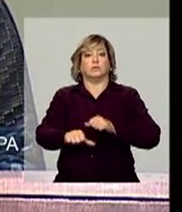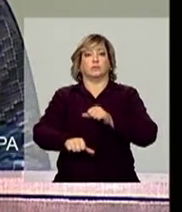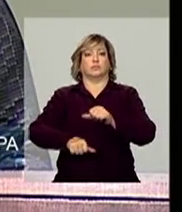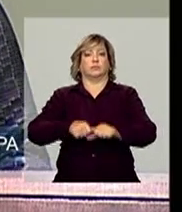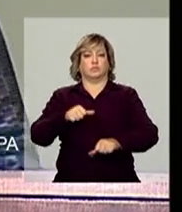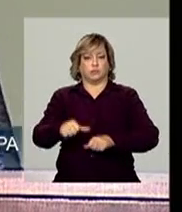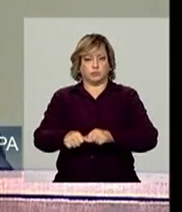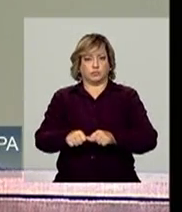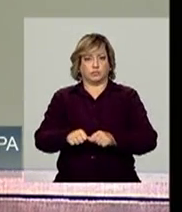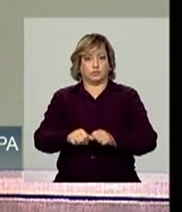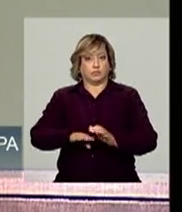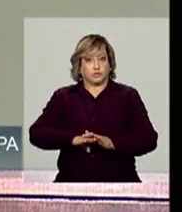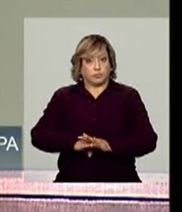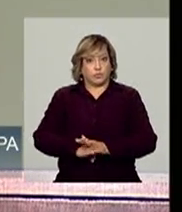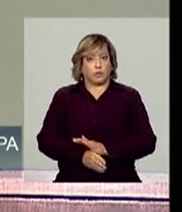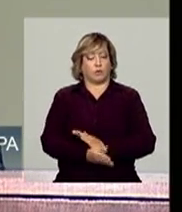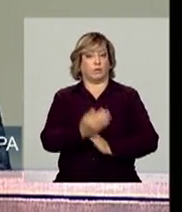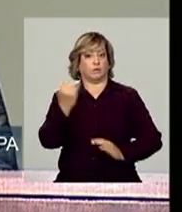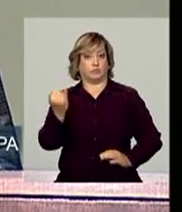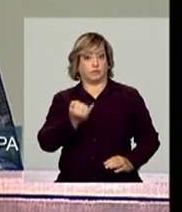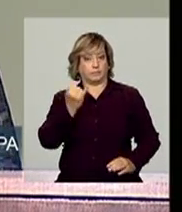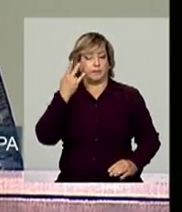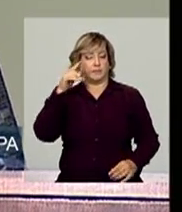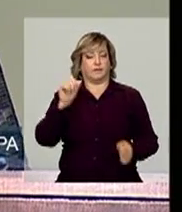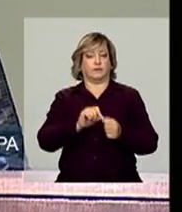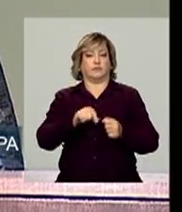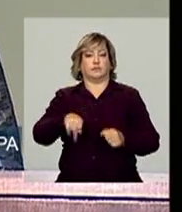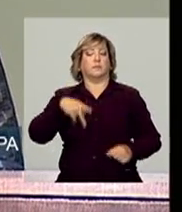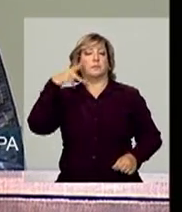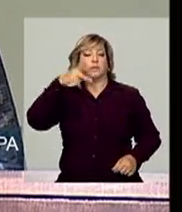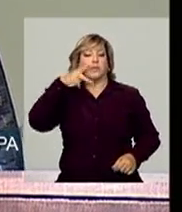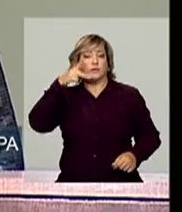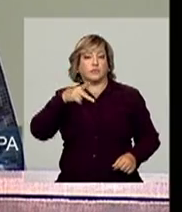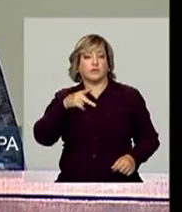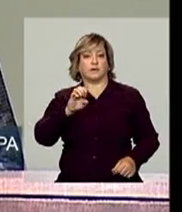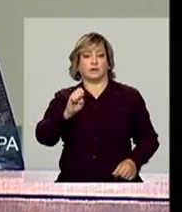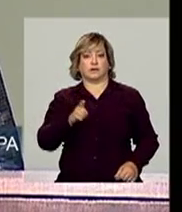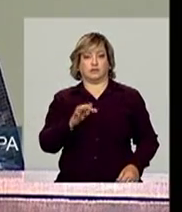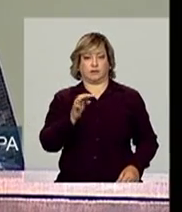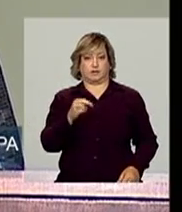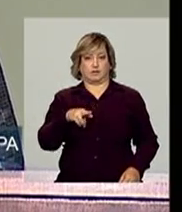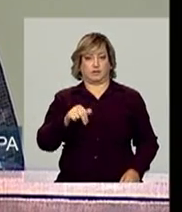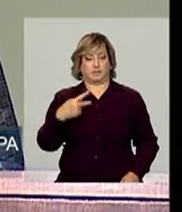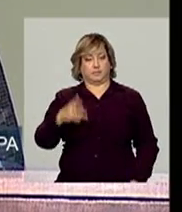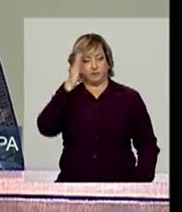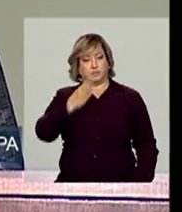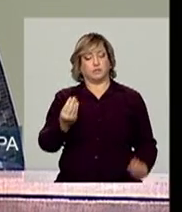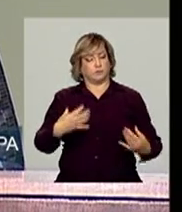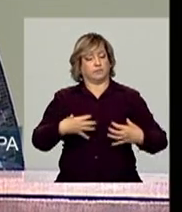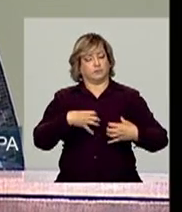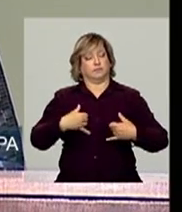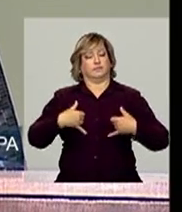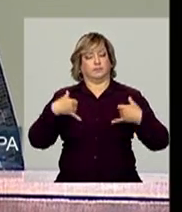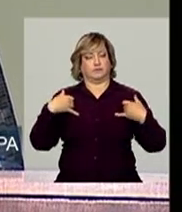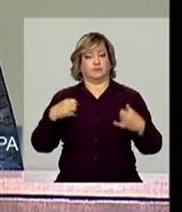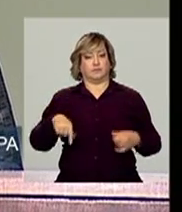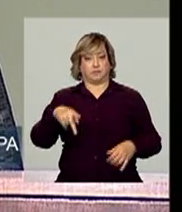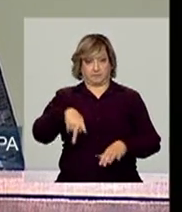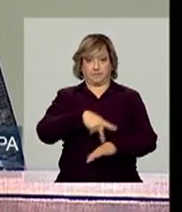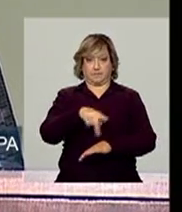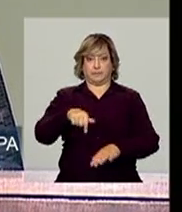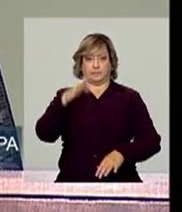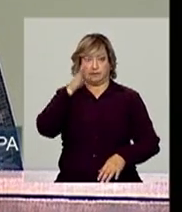num paradigma da política externa brasileira que muito nos orgulha. E o país, para